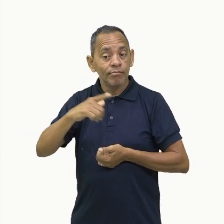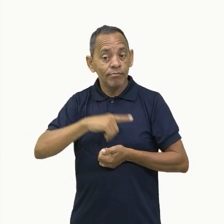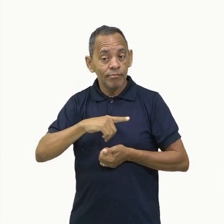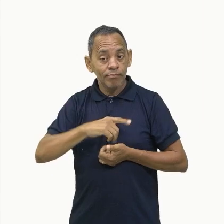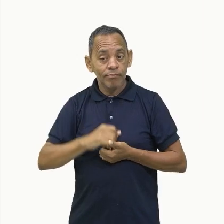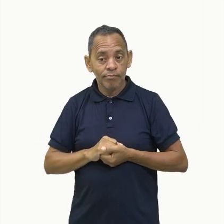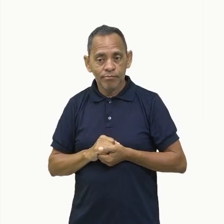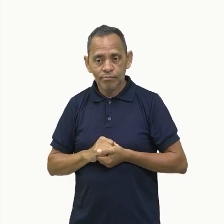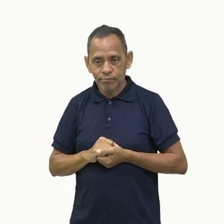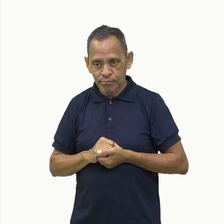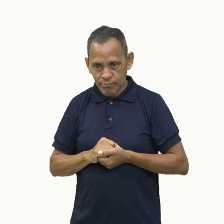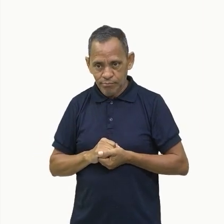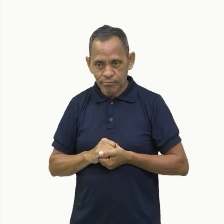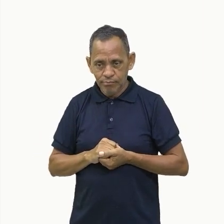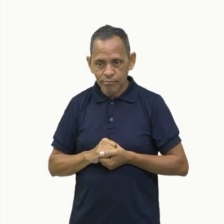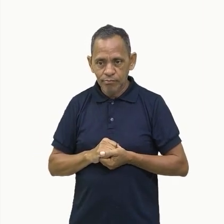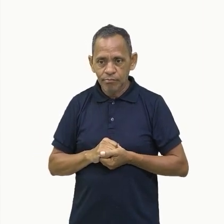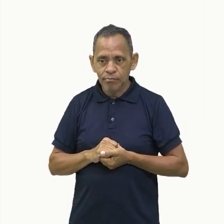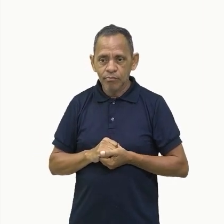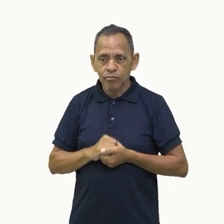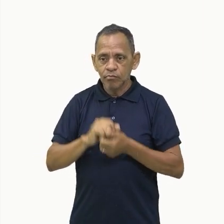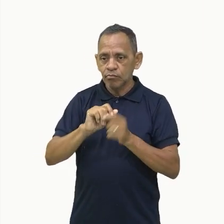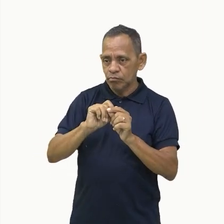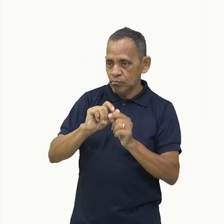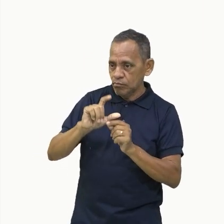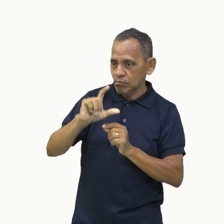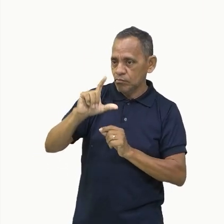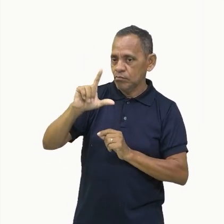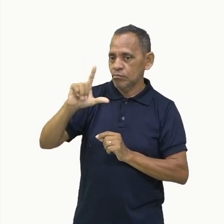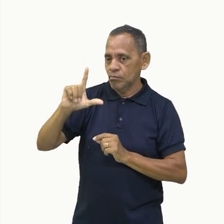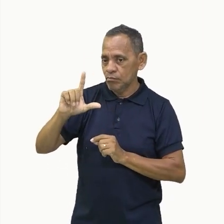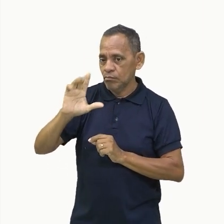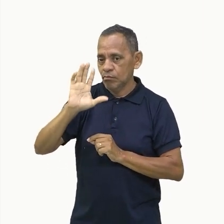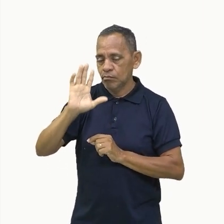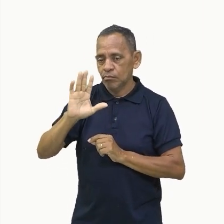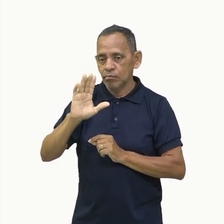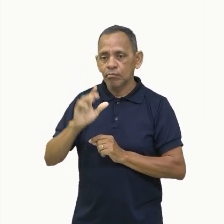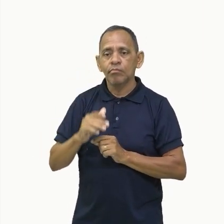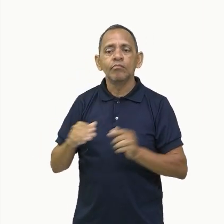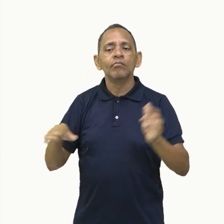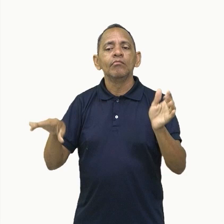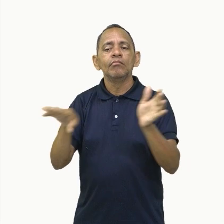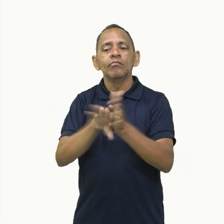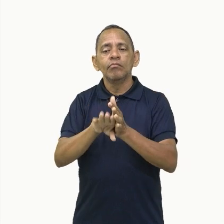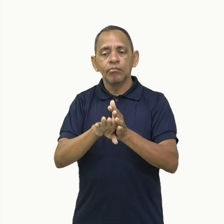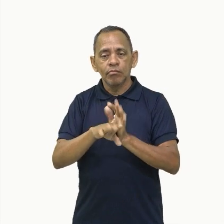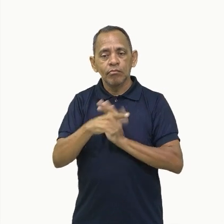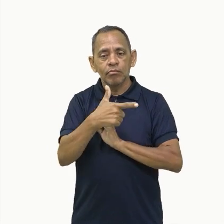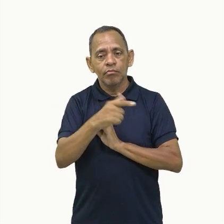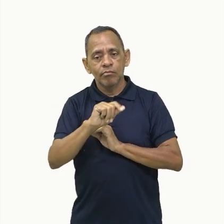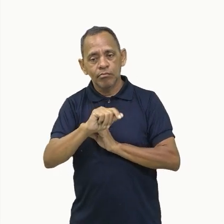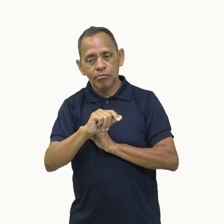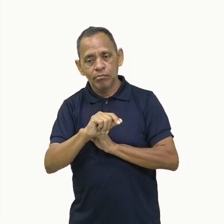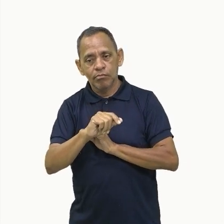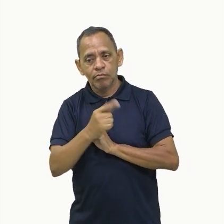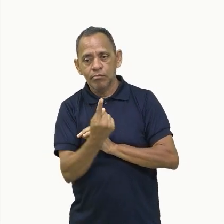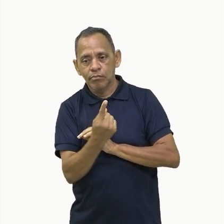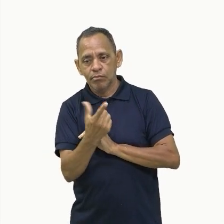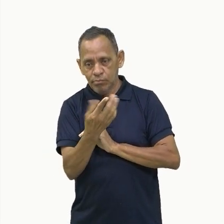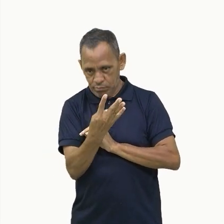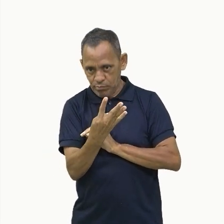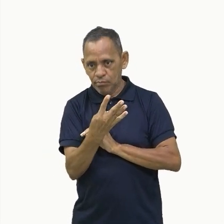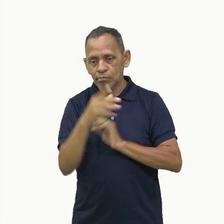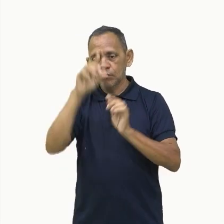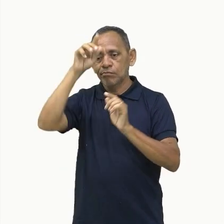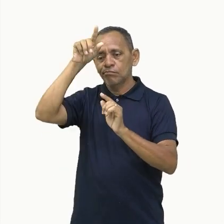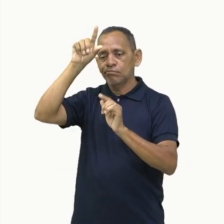aí o seu aumento, né, porém, quando chega aí no período de 2014, baixa bastante, olha